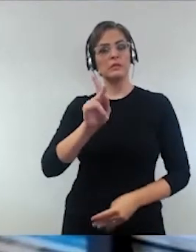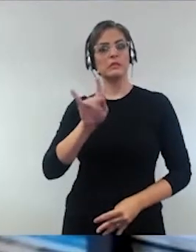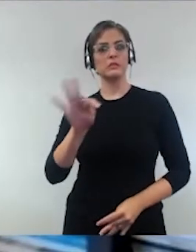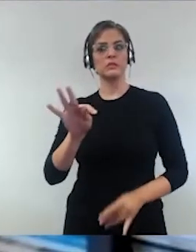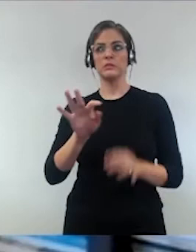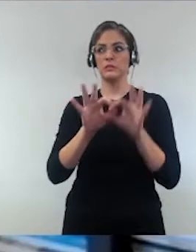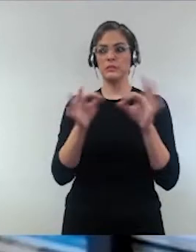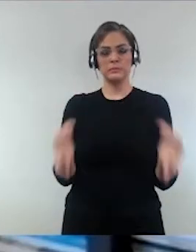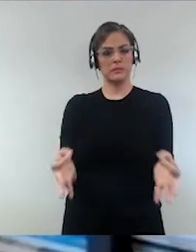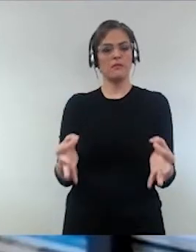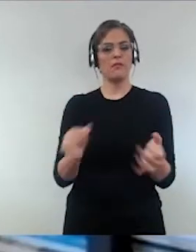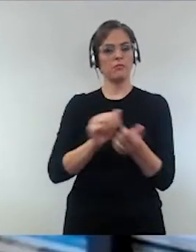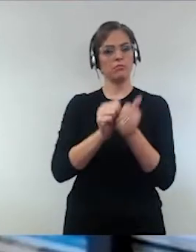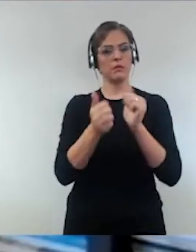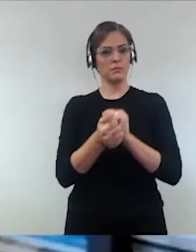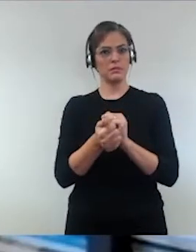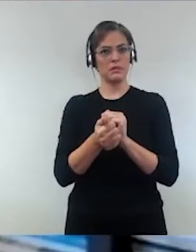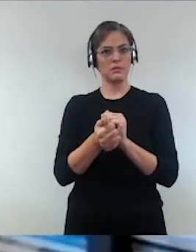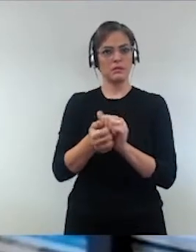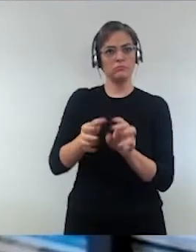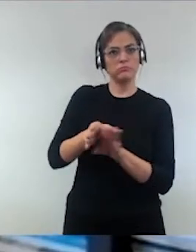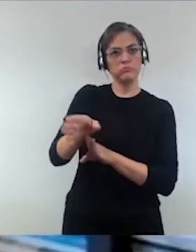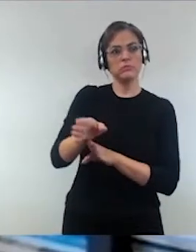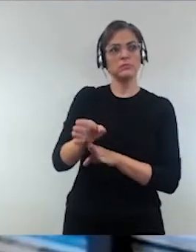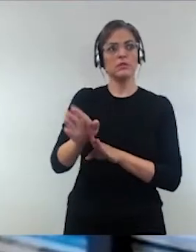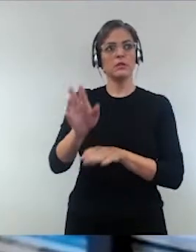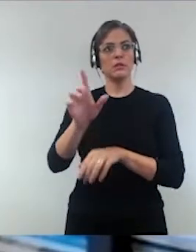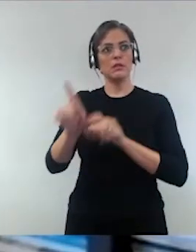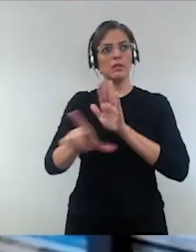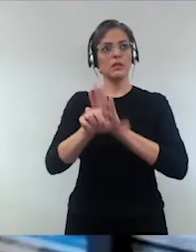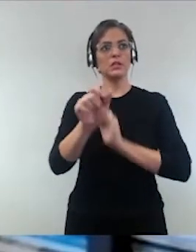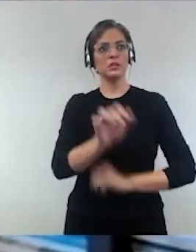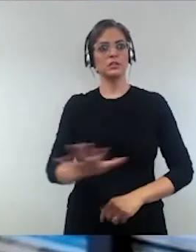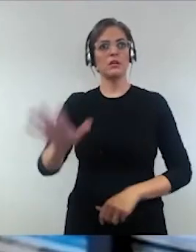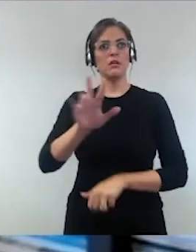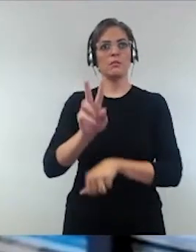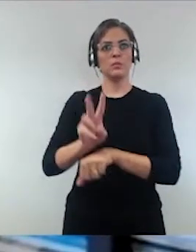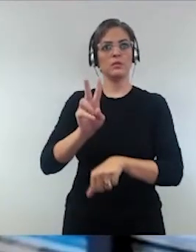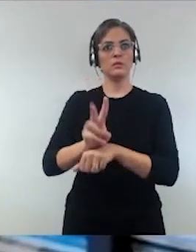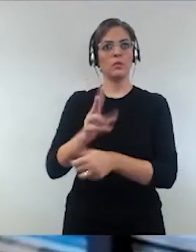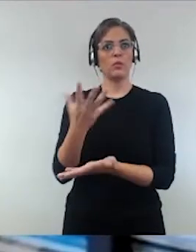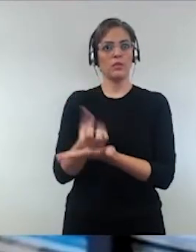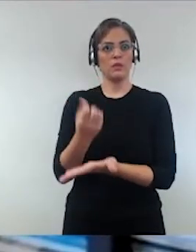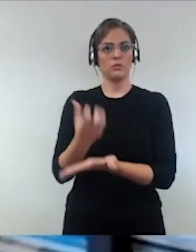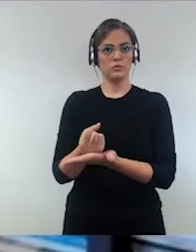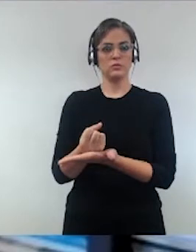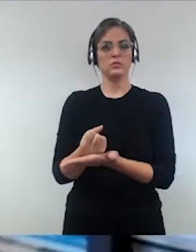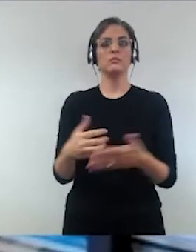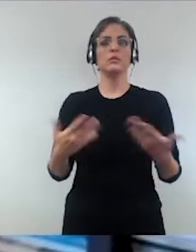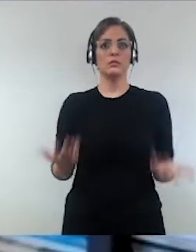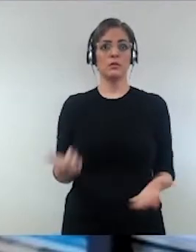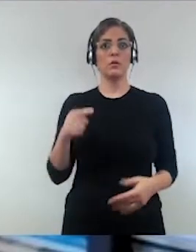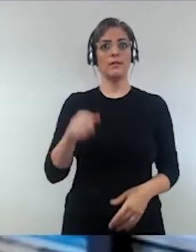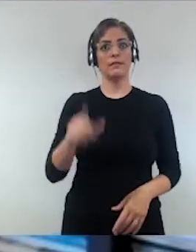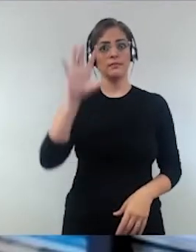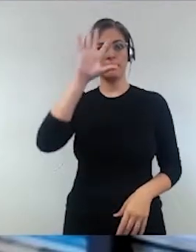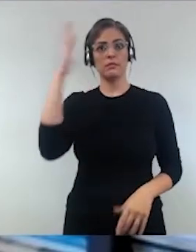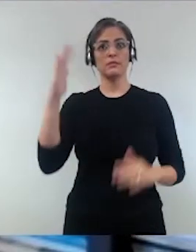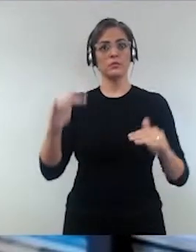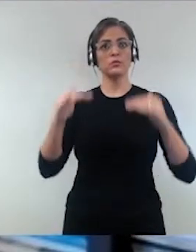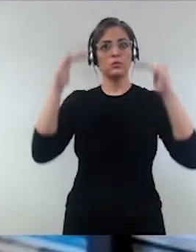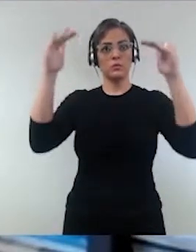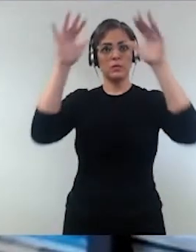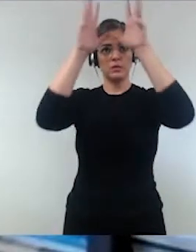para adaptação à Lei Geral de Proteção de Dados Pessoais. Então, essa decisão do Supremo é a